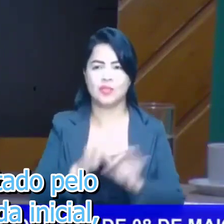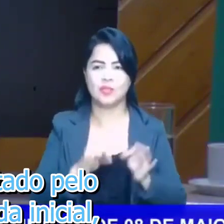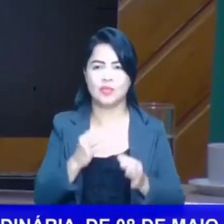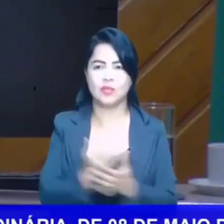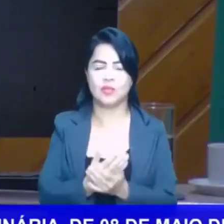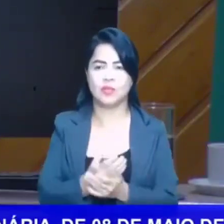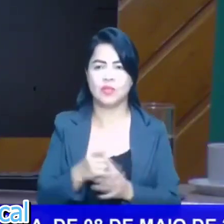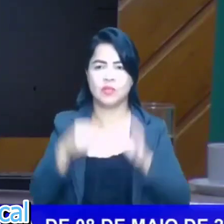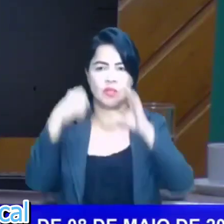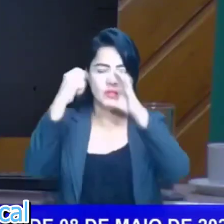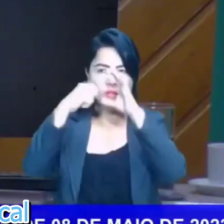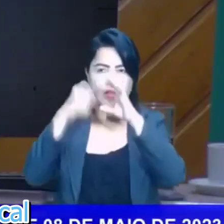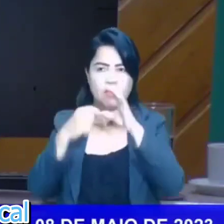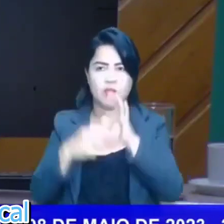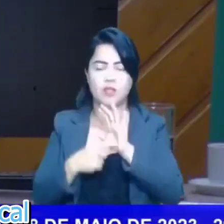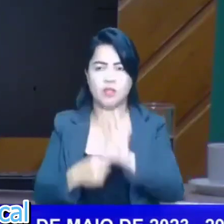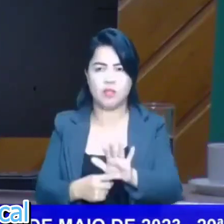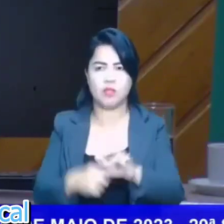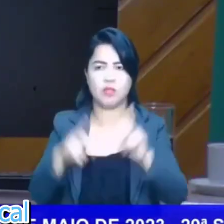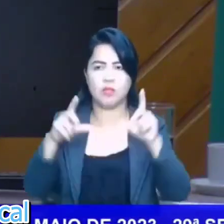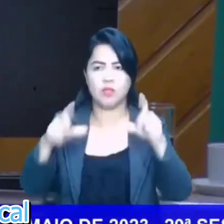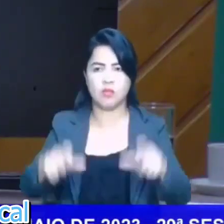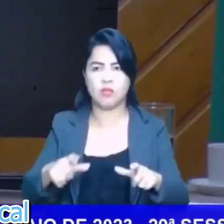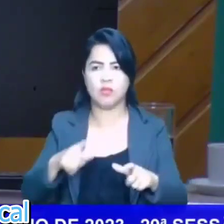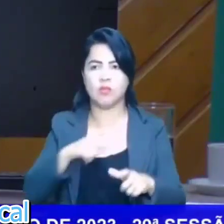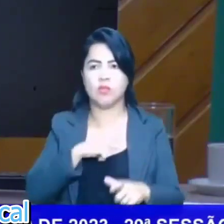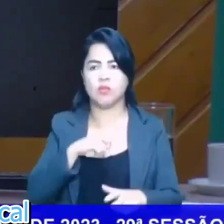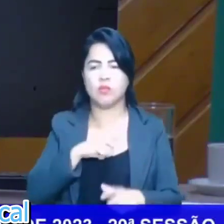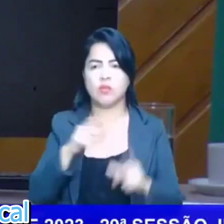Esse vídeo demonstra a localidade,